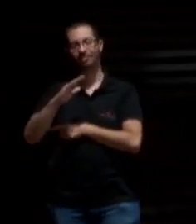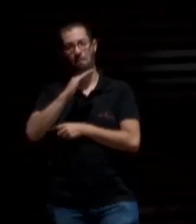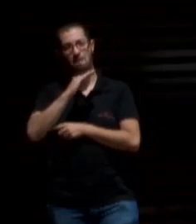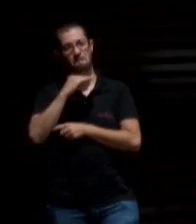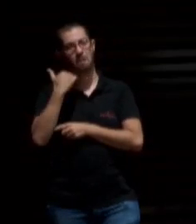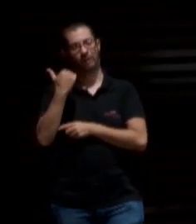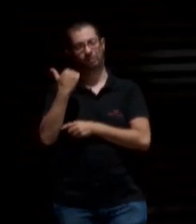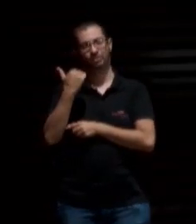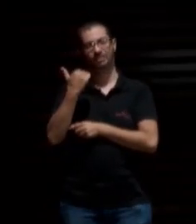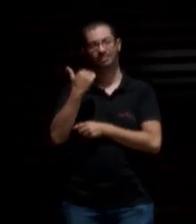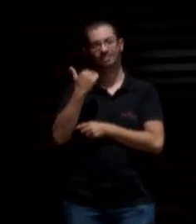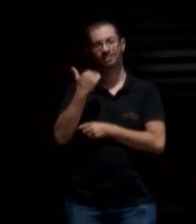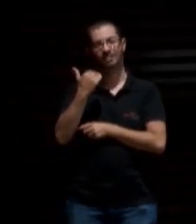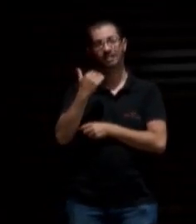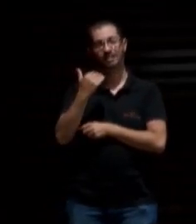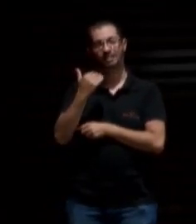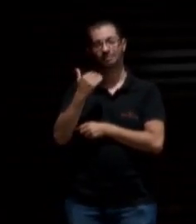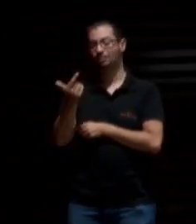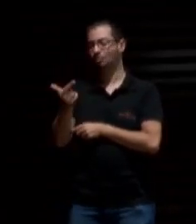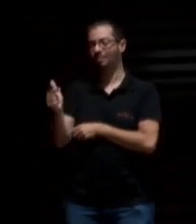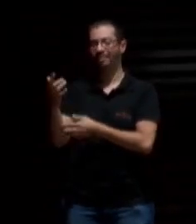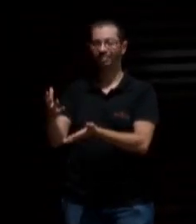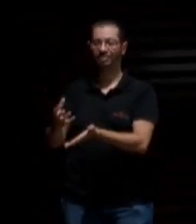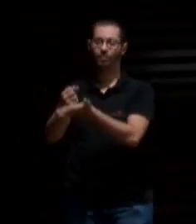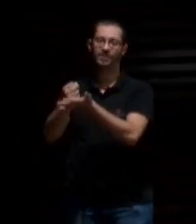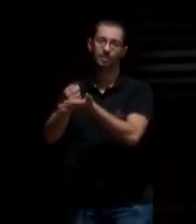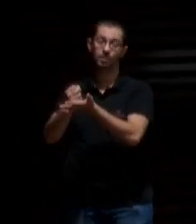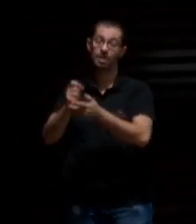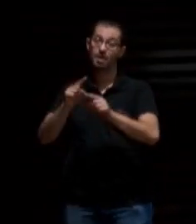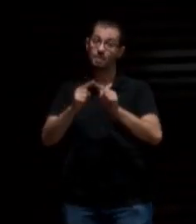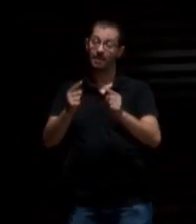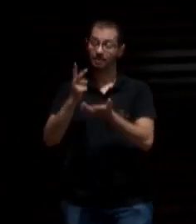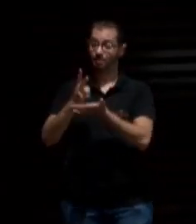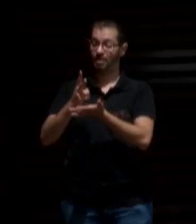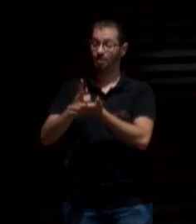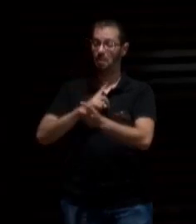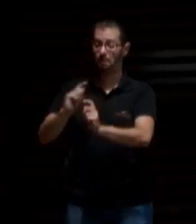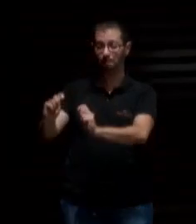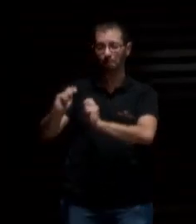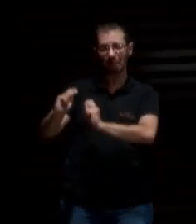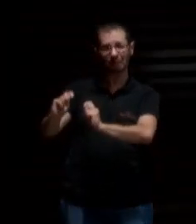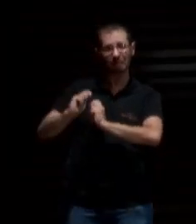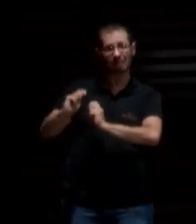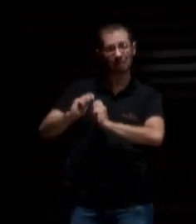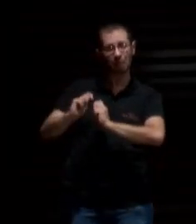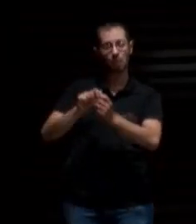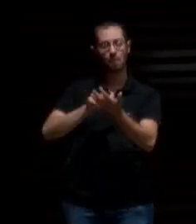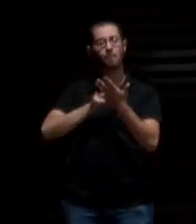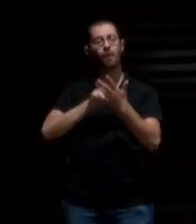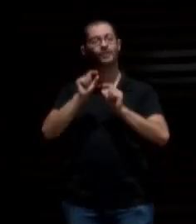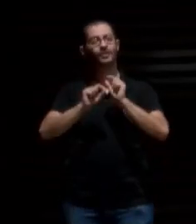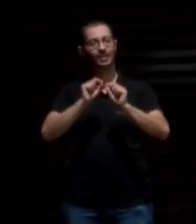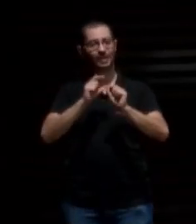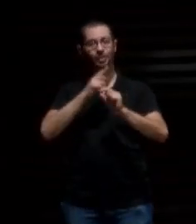mortos e que não foram salvos. Mas a mesma perseguição evidencia para nós que o Espírito da